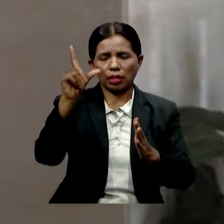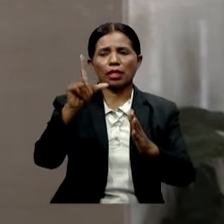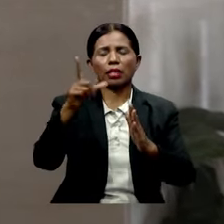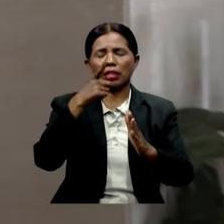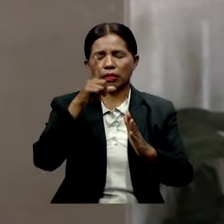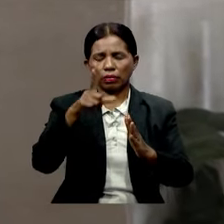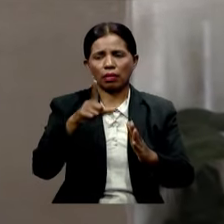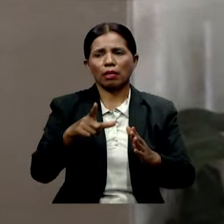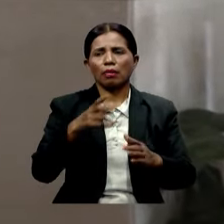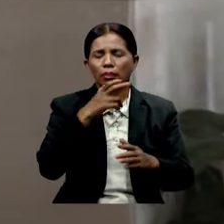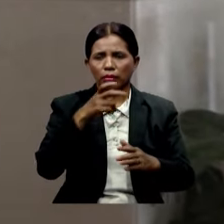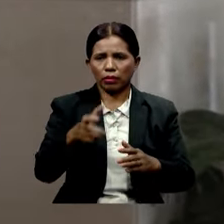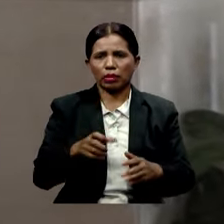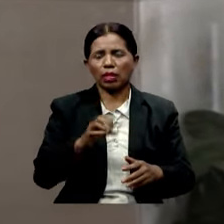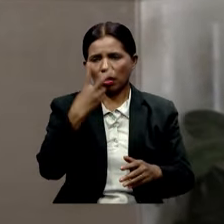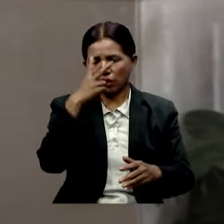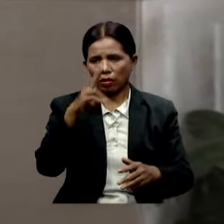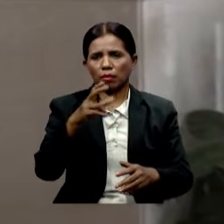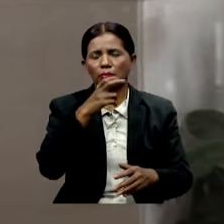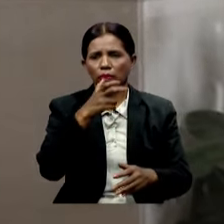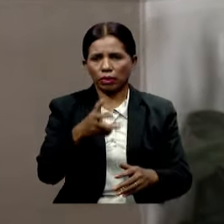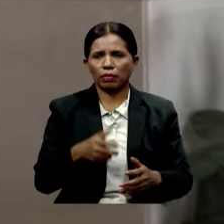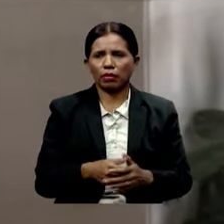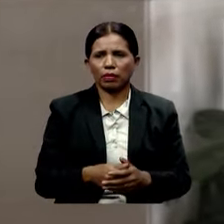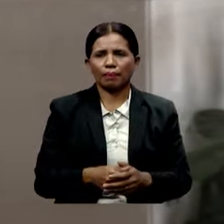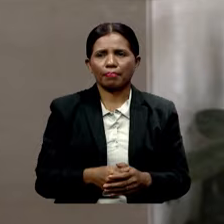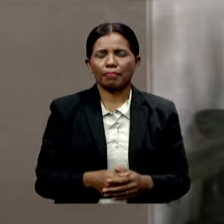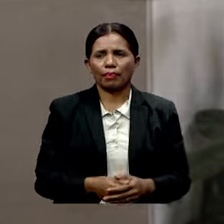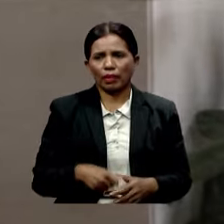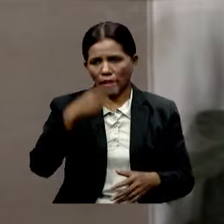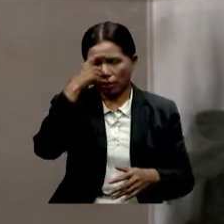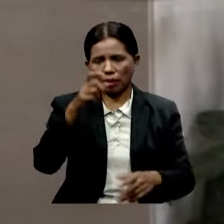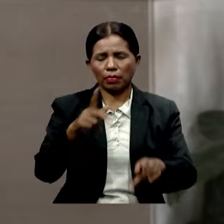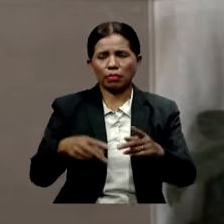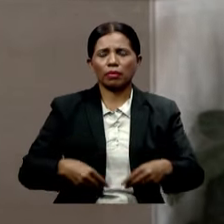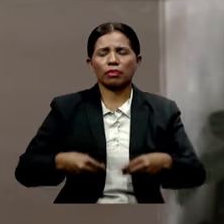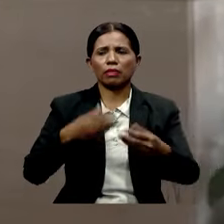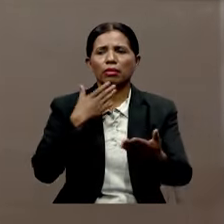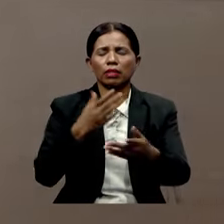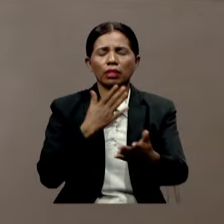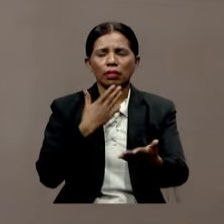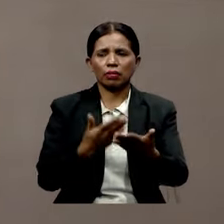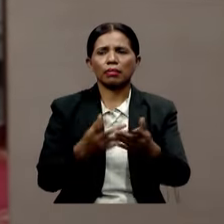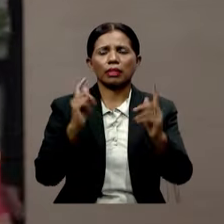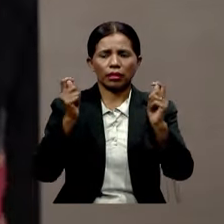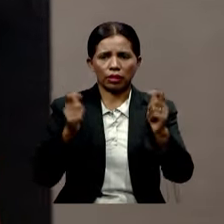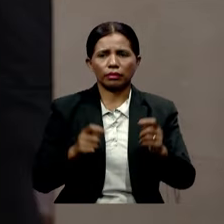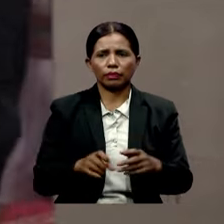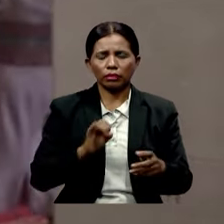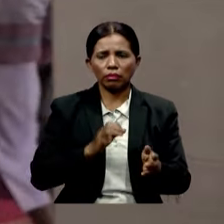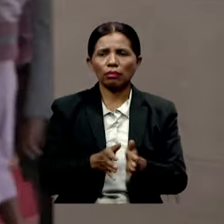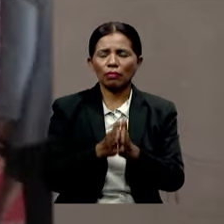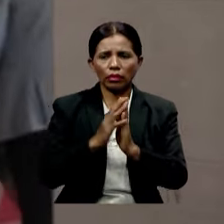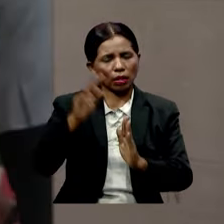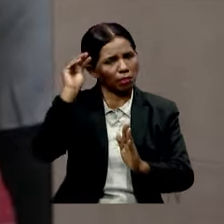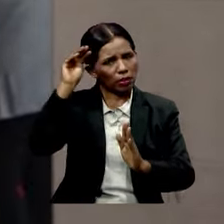também leem, querem que não, a questão é também português, né, língua, né, também agora é uma forma vantagem, língua tetum. Lá é a regra, dá o sucesso para o